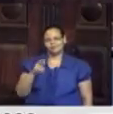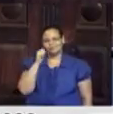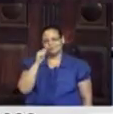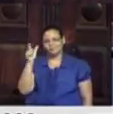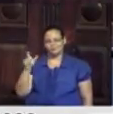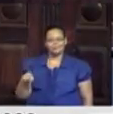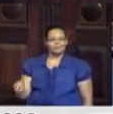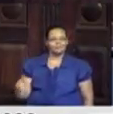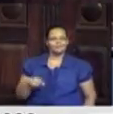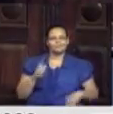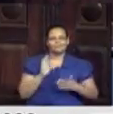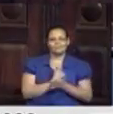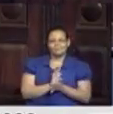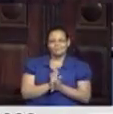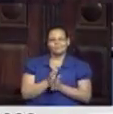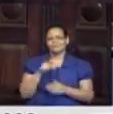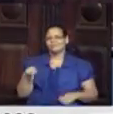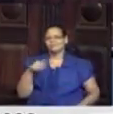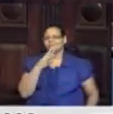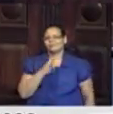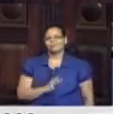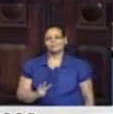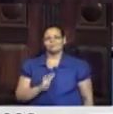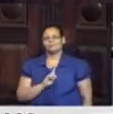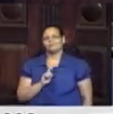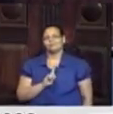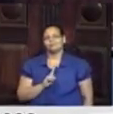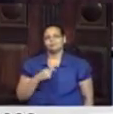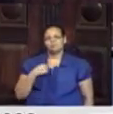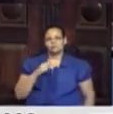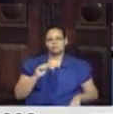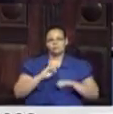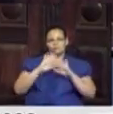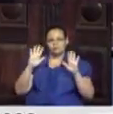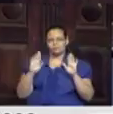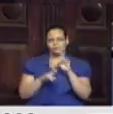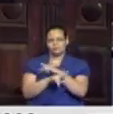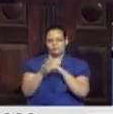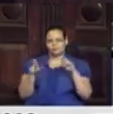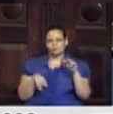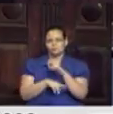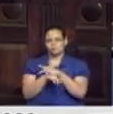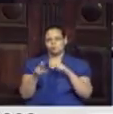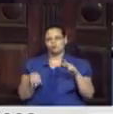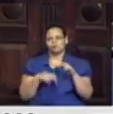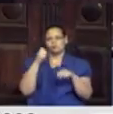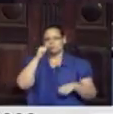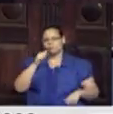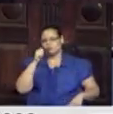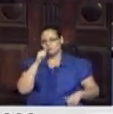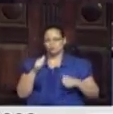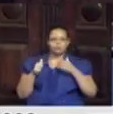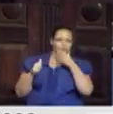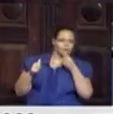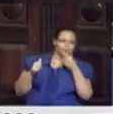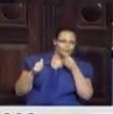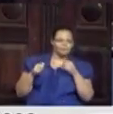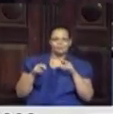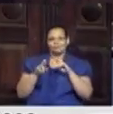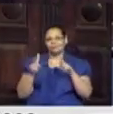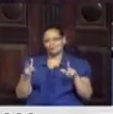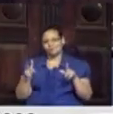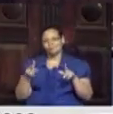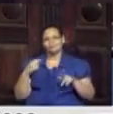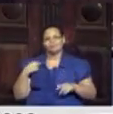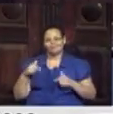prejudicadas, seja porque não se reconhece a claríssima diferença entre mulheres e homens em relação